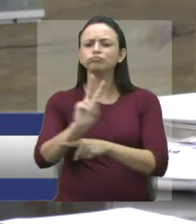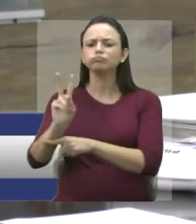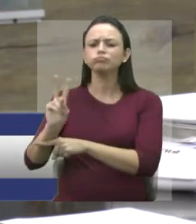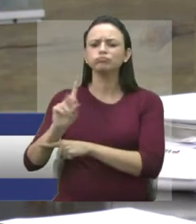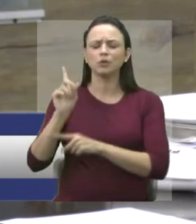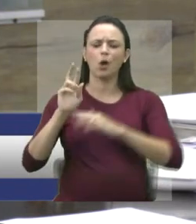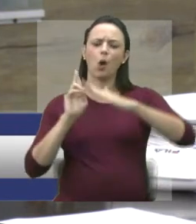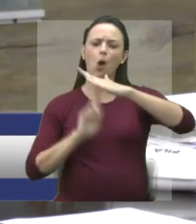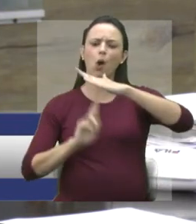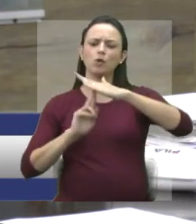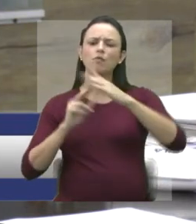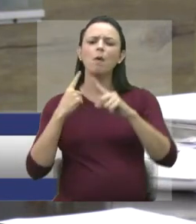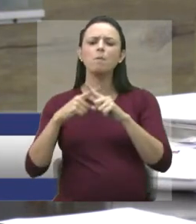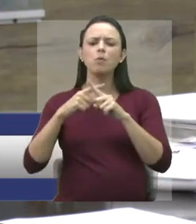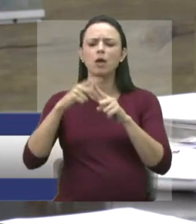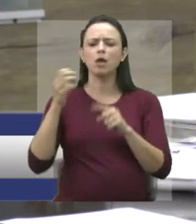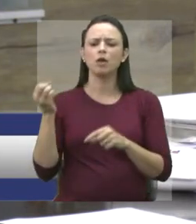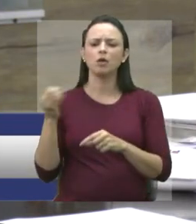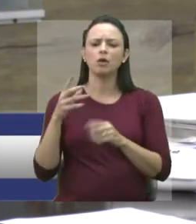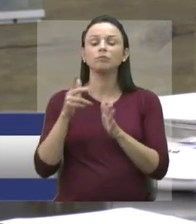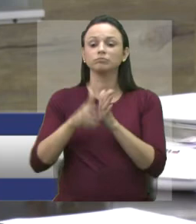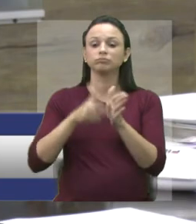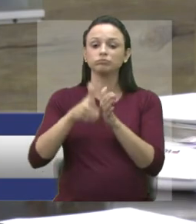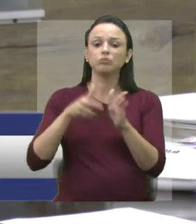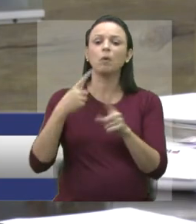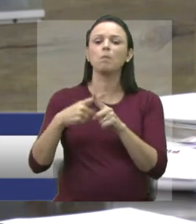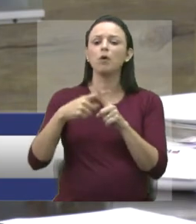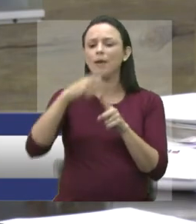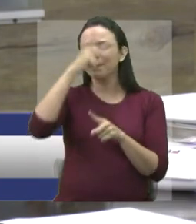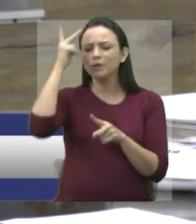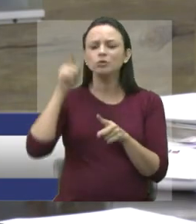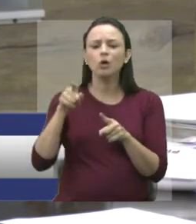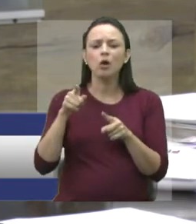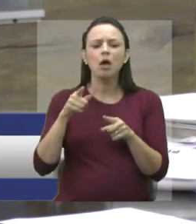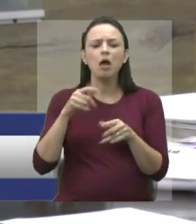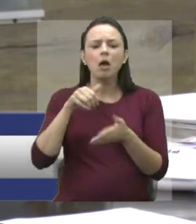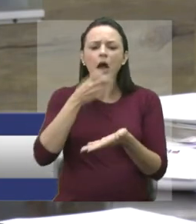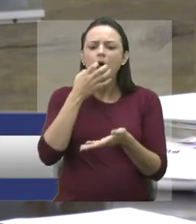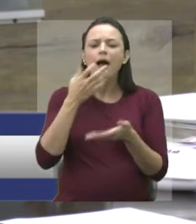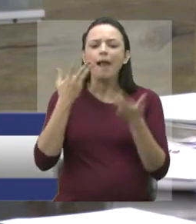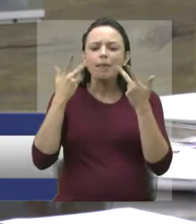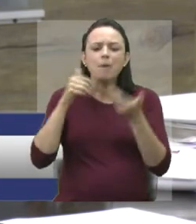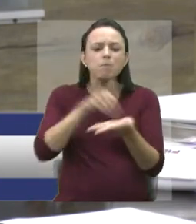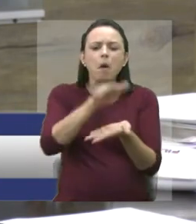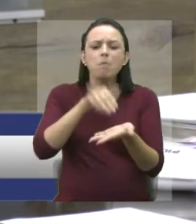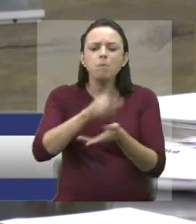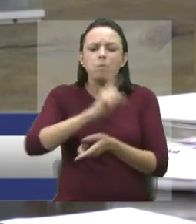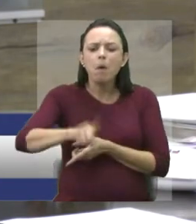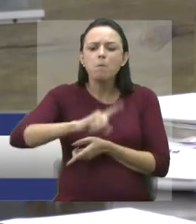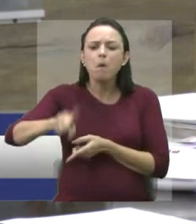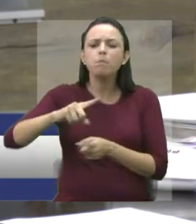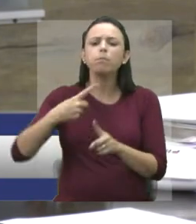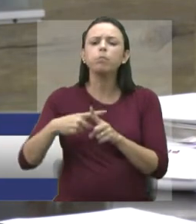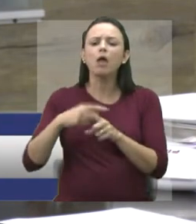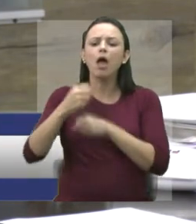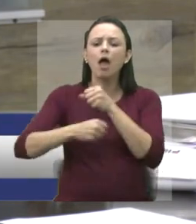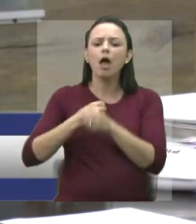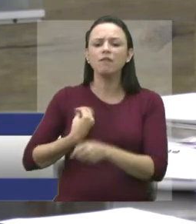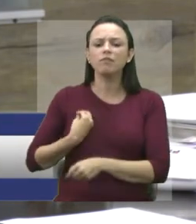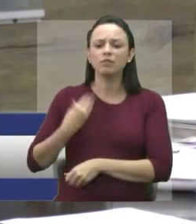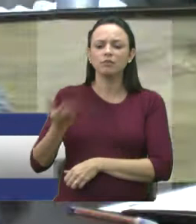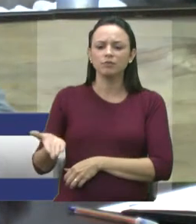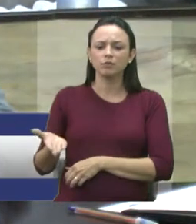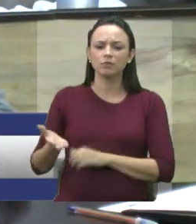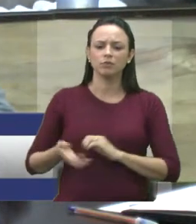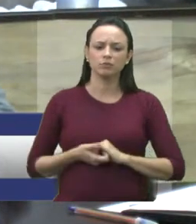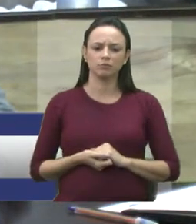e por que os novos responsáveis pela segurança estão espantando os animais que vivem há anos no local.